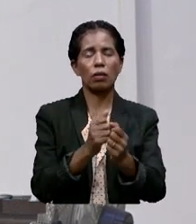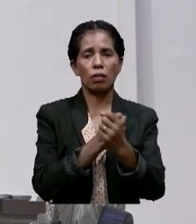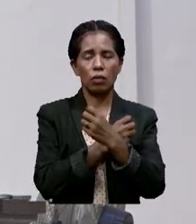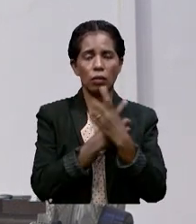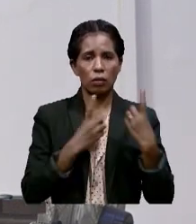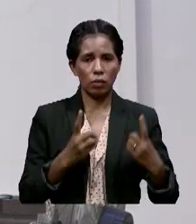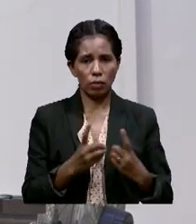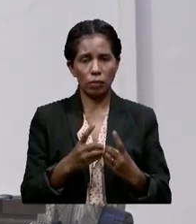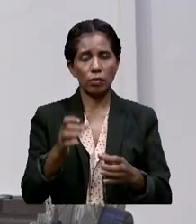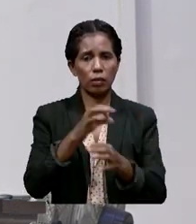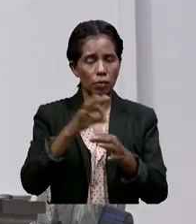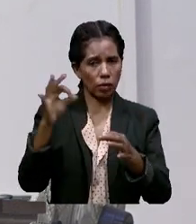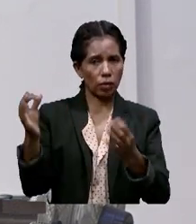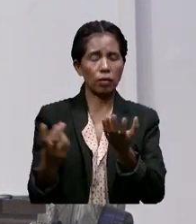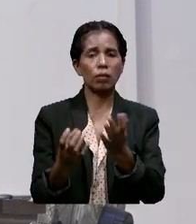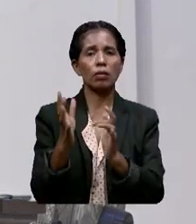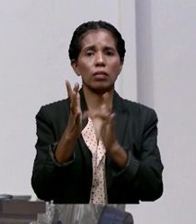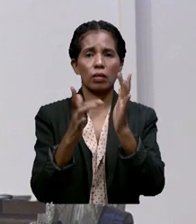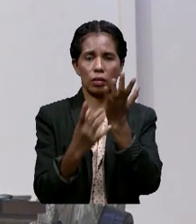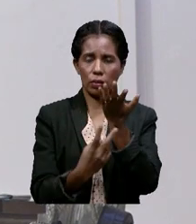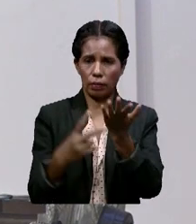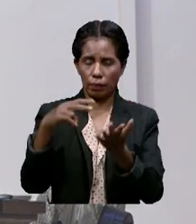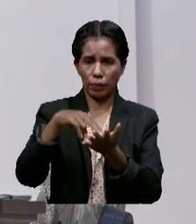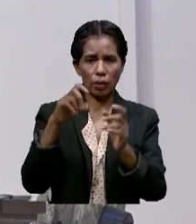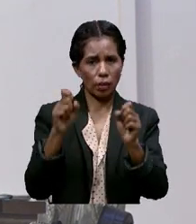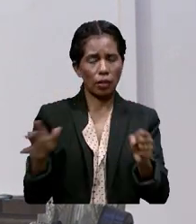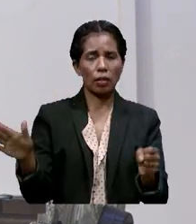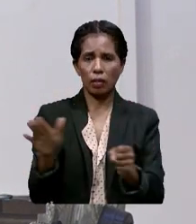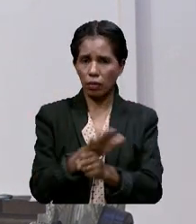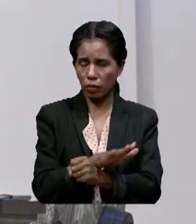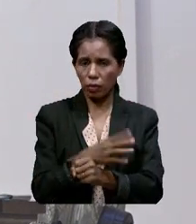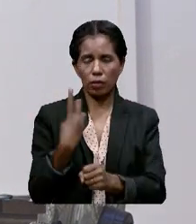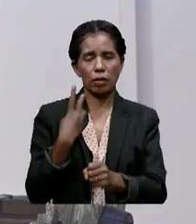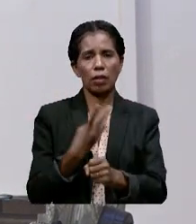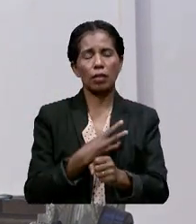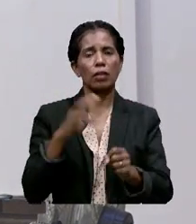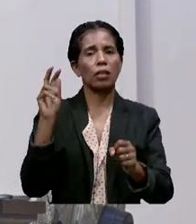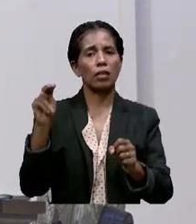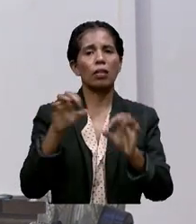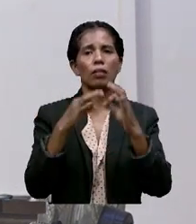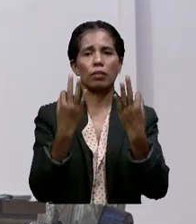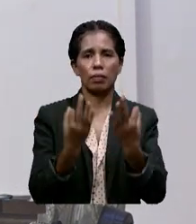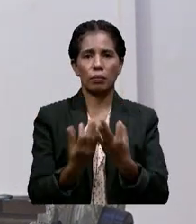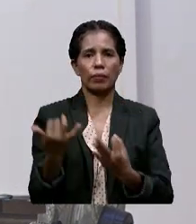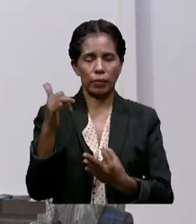Espírito Jesus morishes ninian. Tengi hakonu, ia itania familia sire.